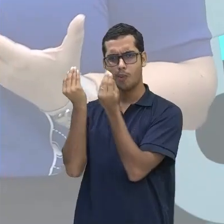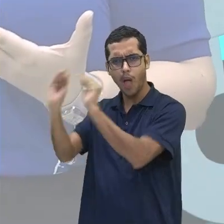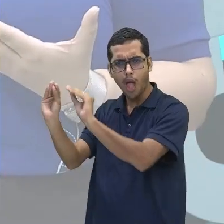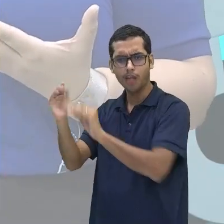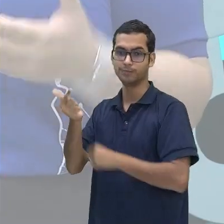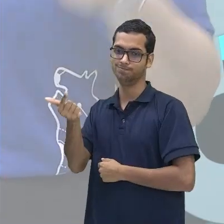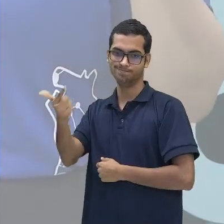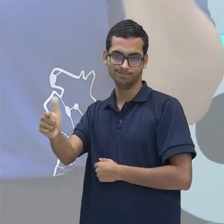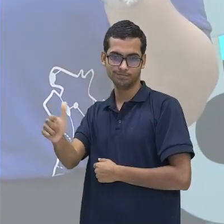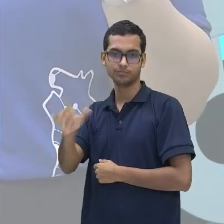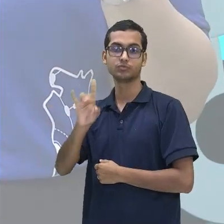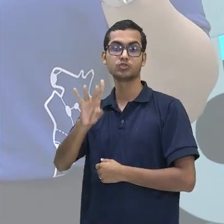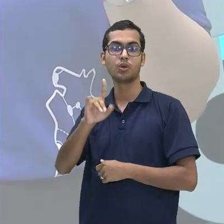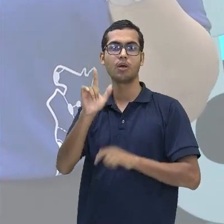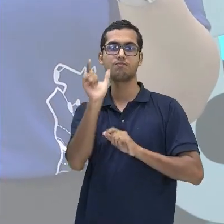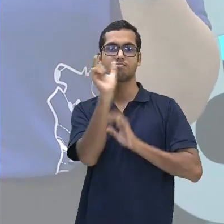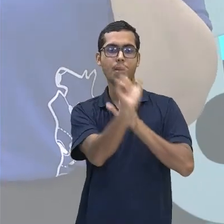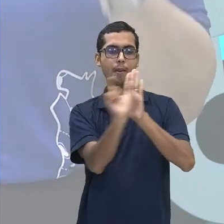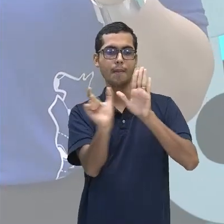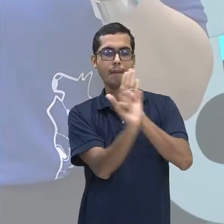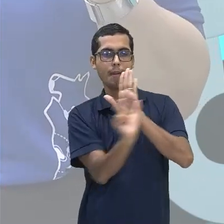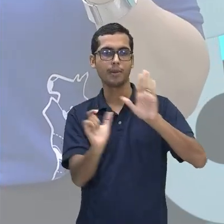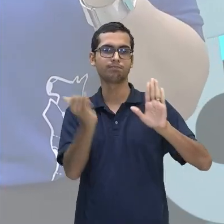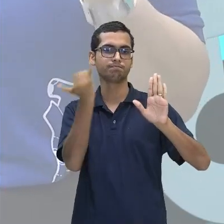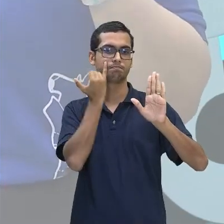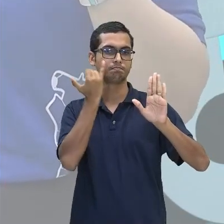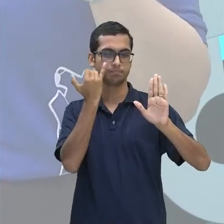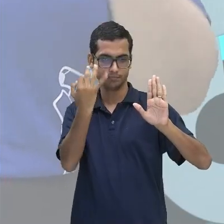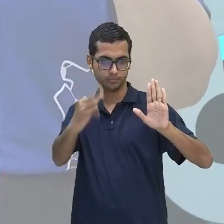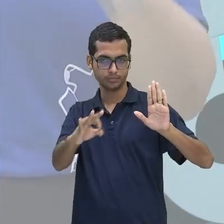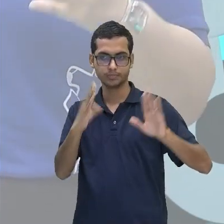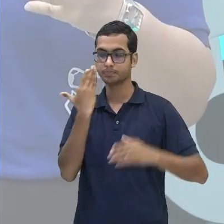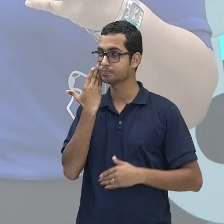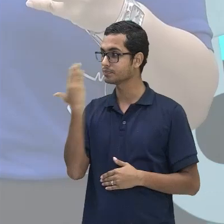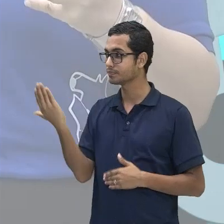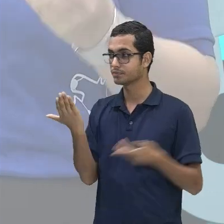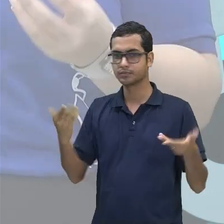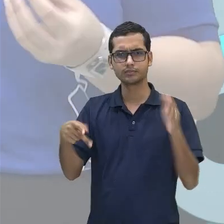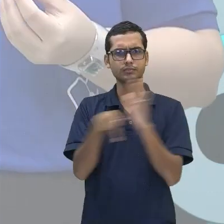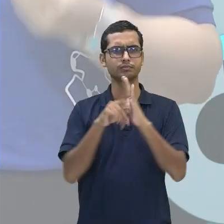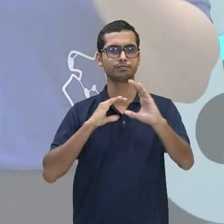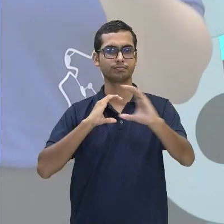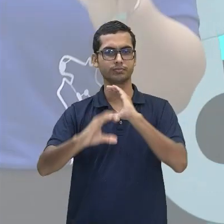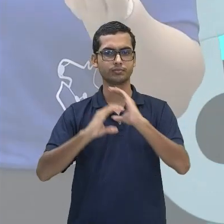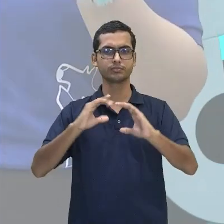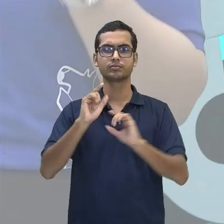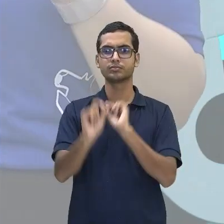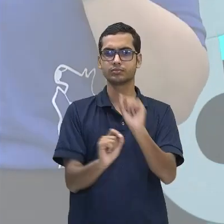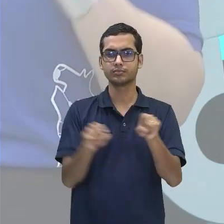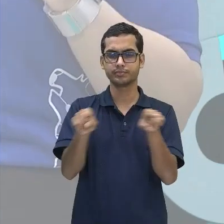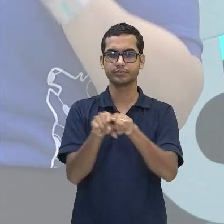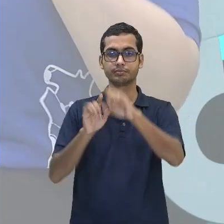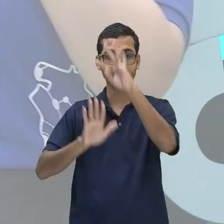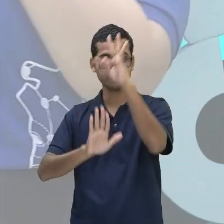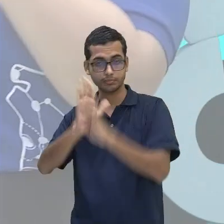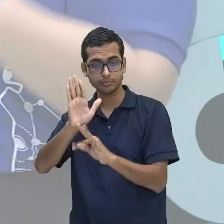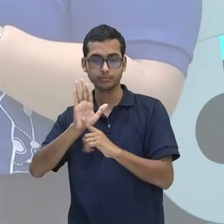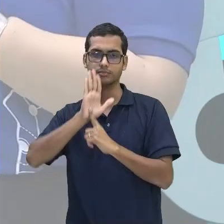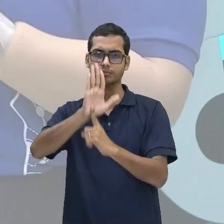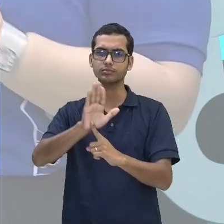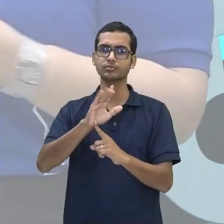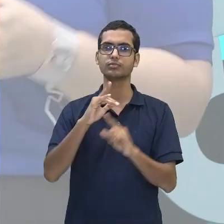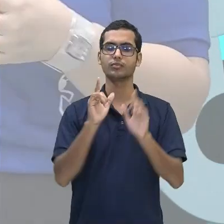meio das palavras, certo? Mas notem que nós nos comunicamos aqui, tanto no texto que tem